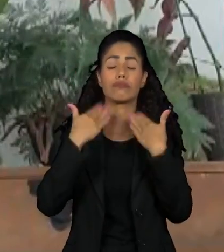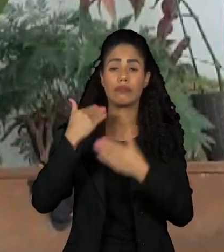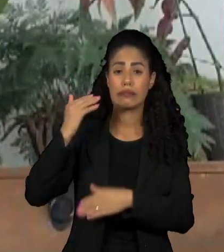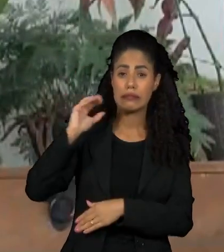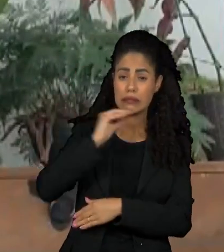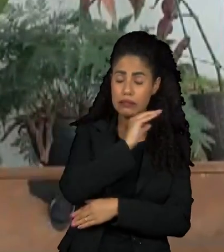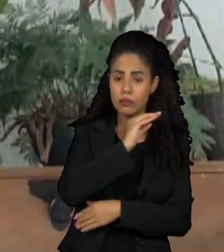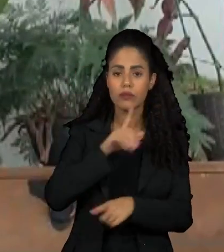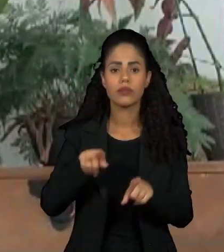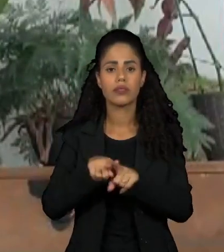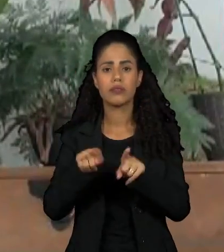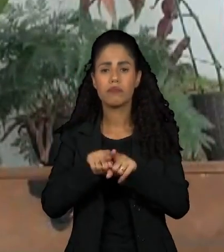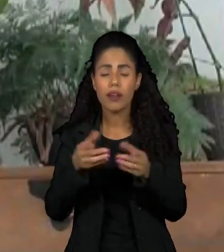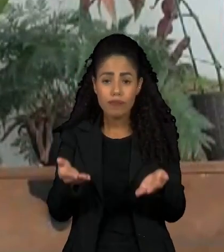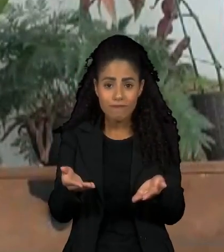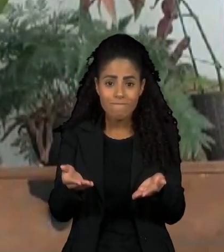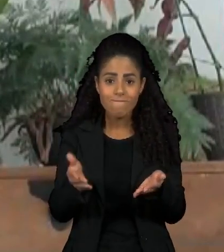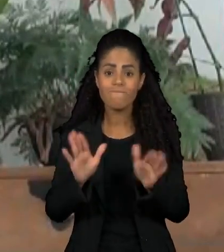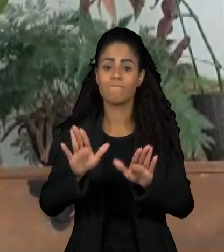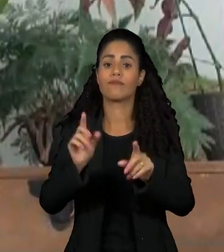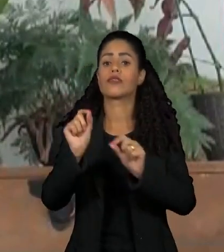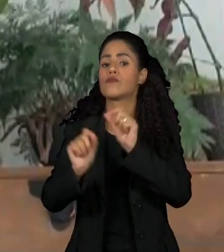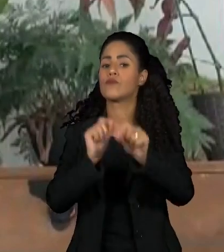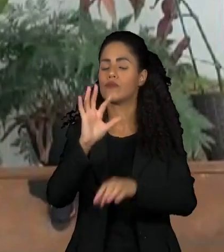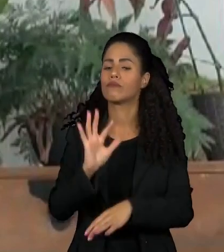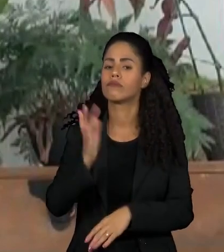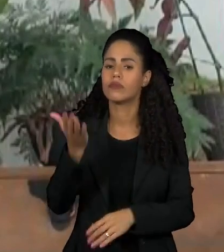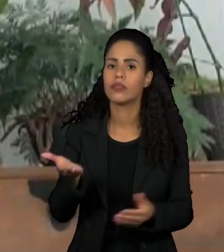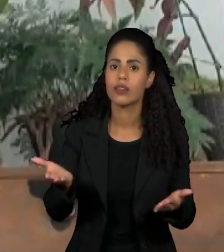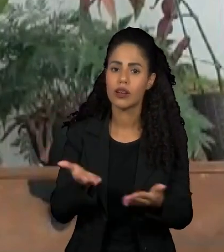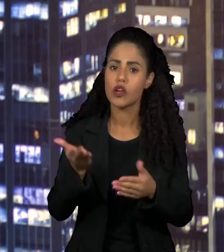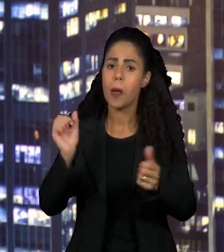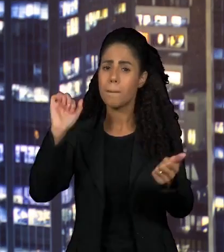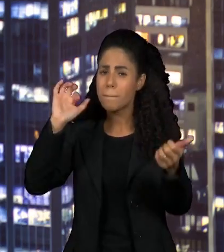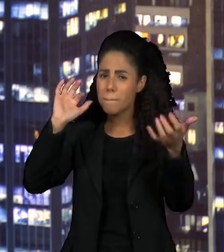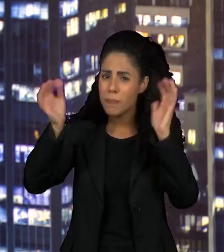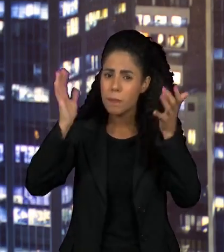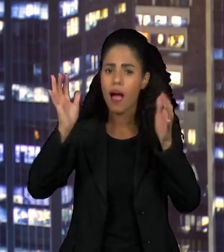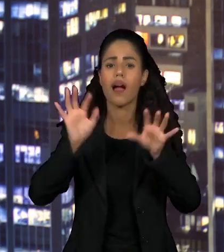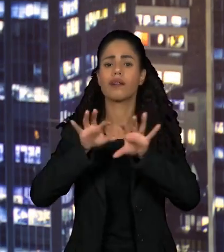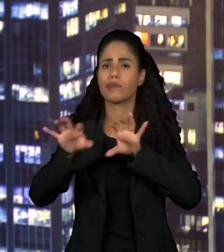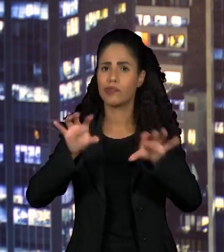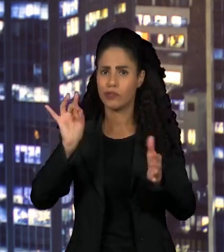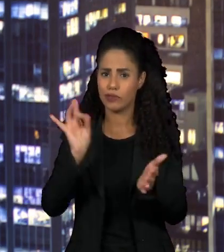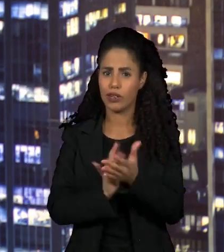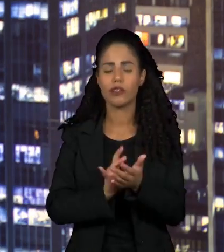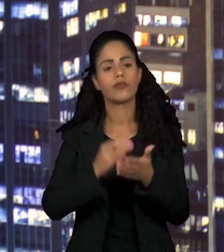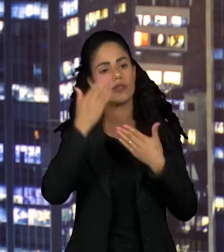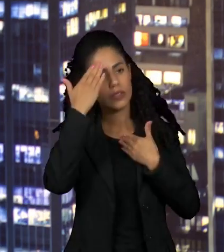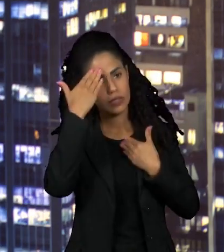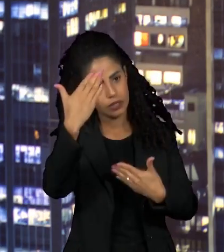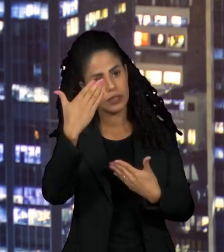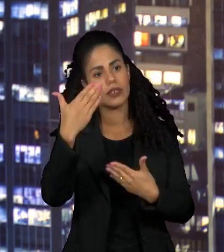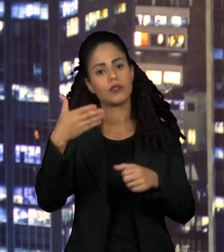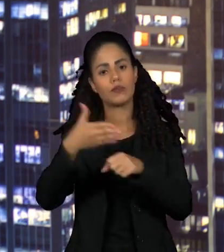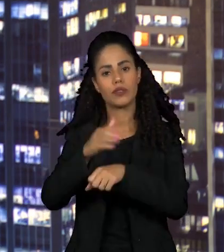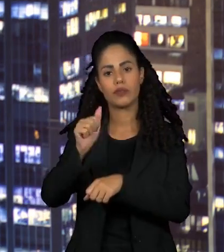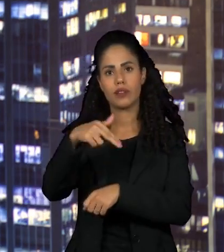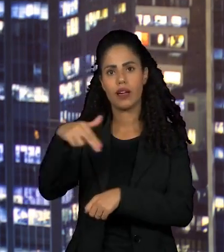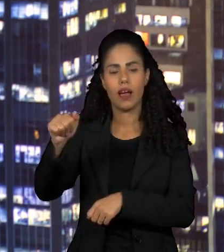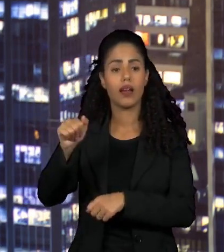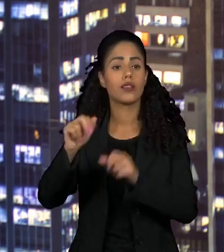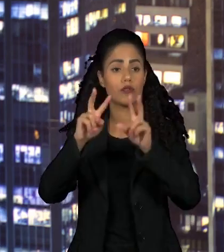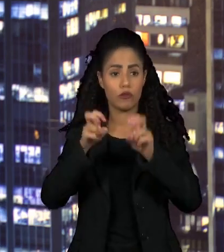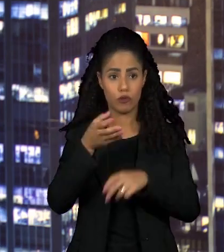degradando mais rápido e contribuindo dessa forma para as mudanças climáticas. Agradeço a participação da Ana Carolina e chama a